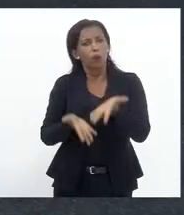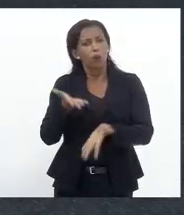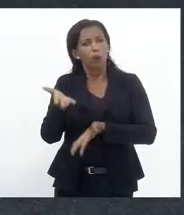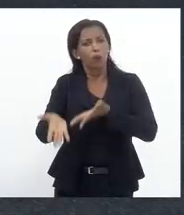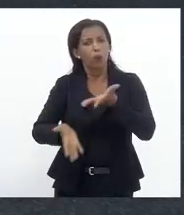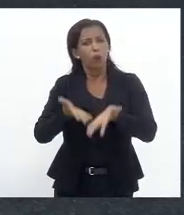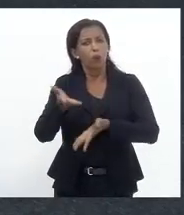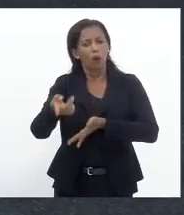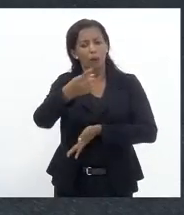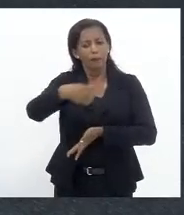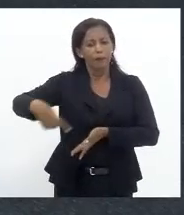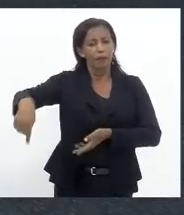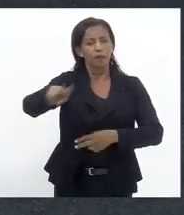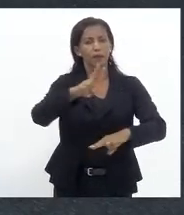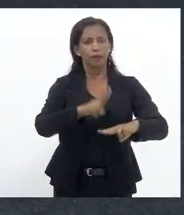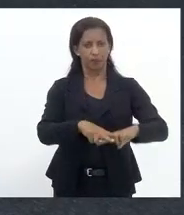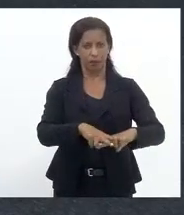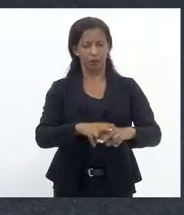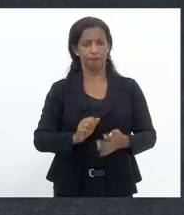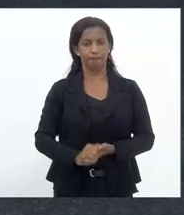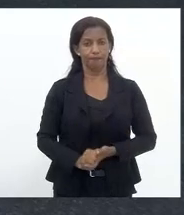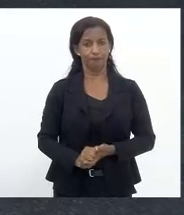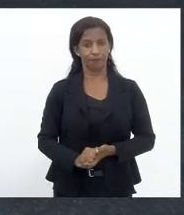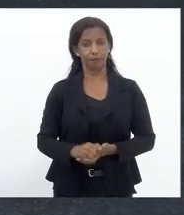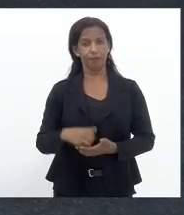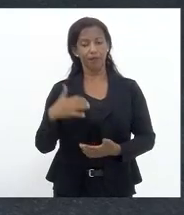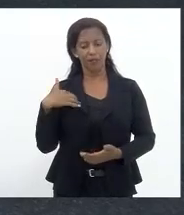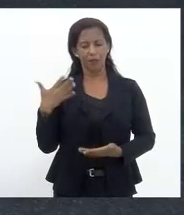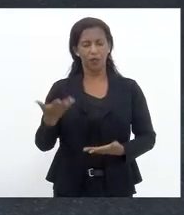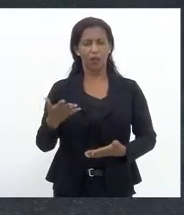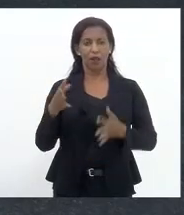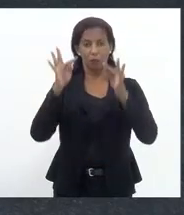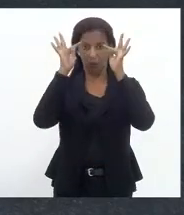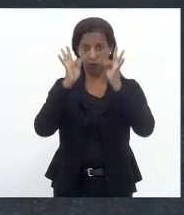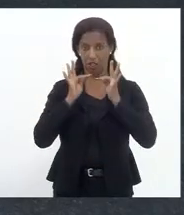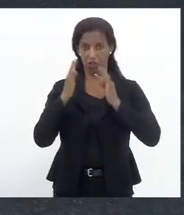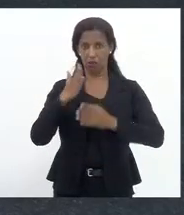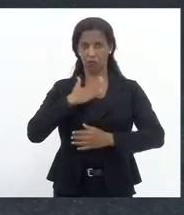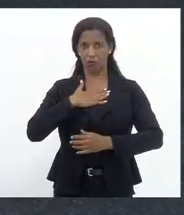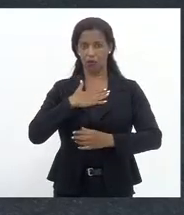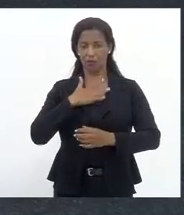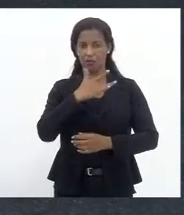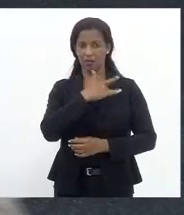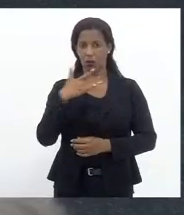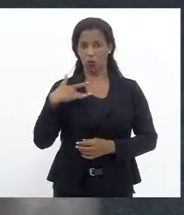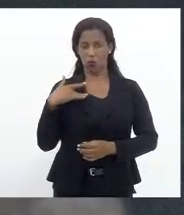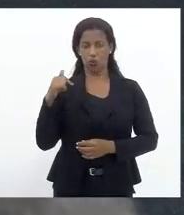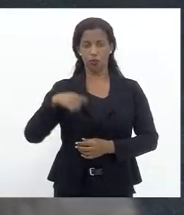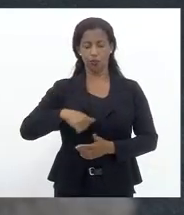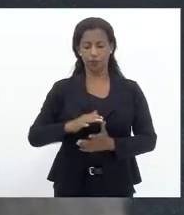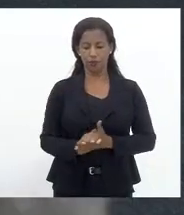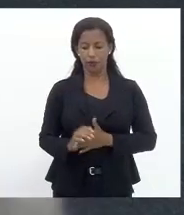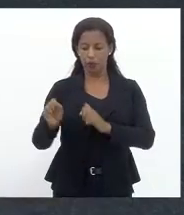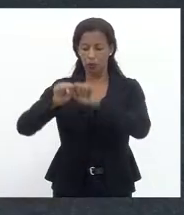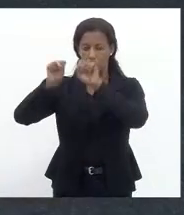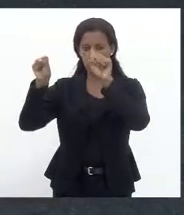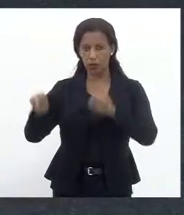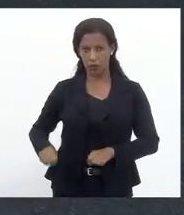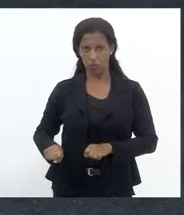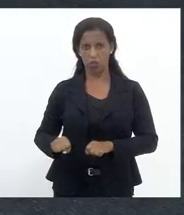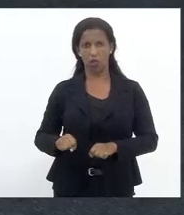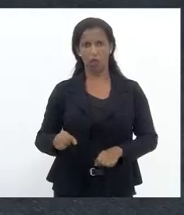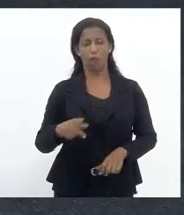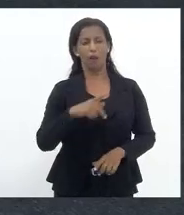por aqueles que ali se encontram. E eu quero trazer aqui o meu testemunho da área da saúde. O sistema penitenciário